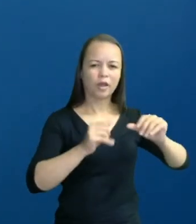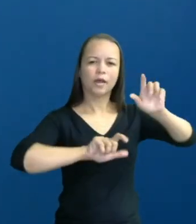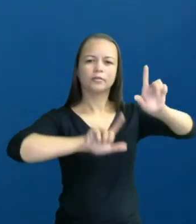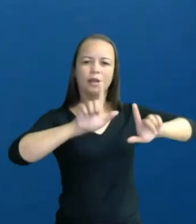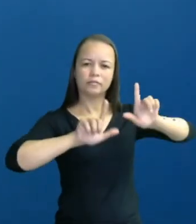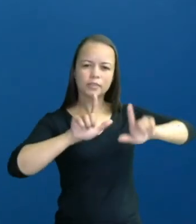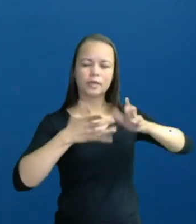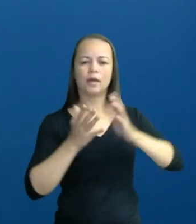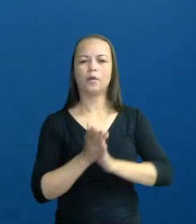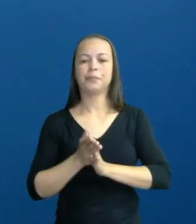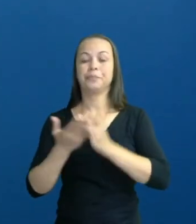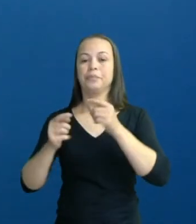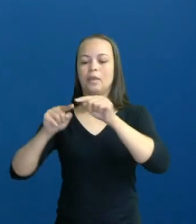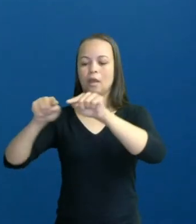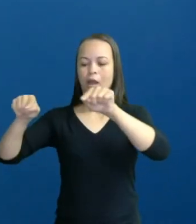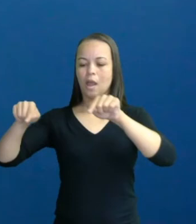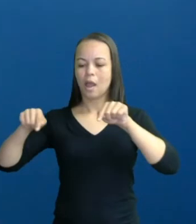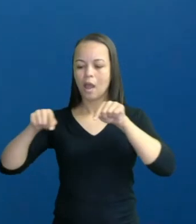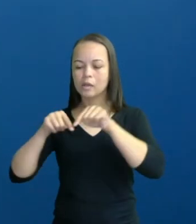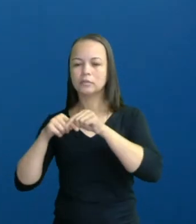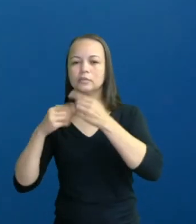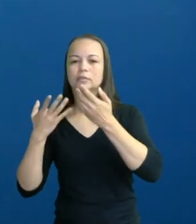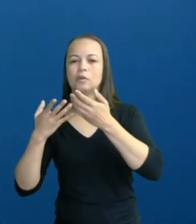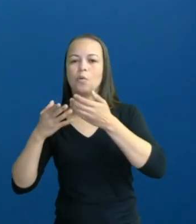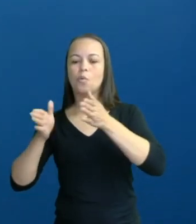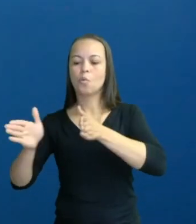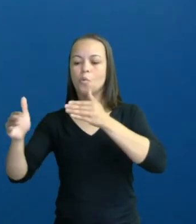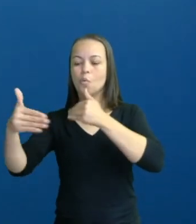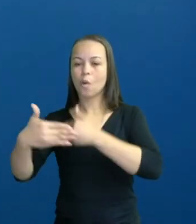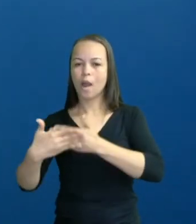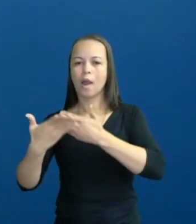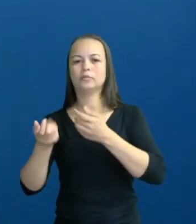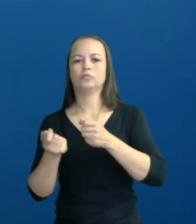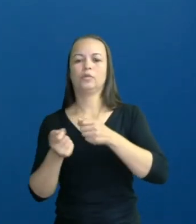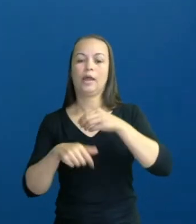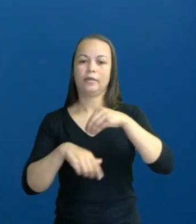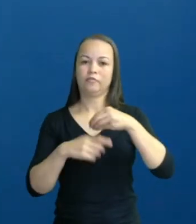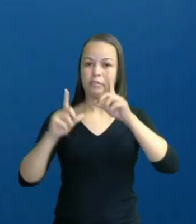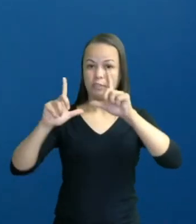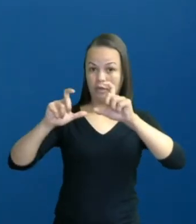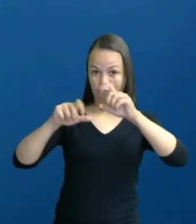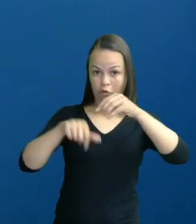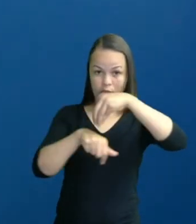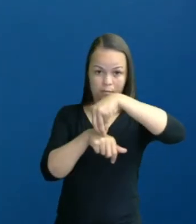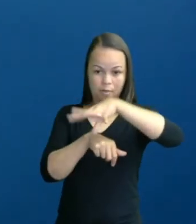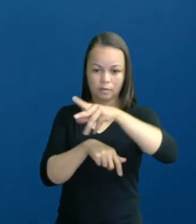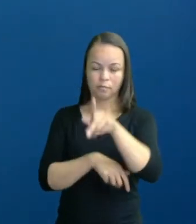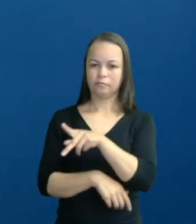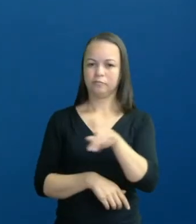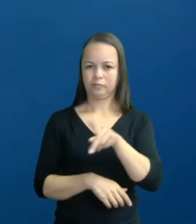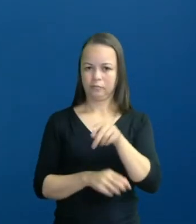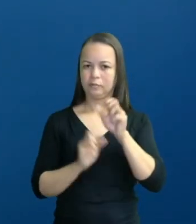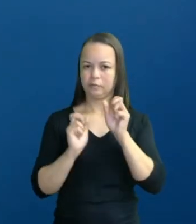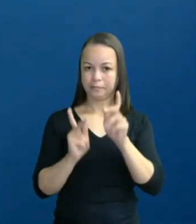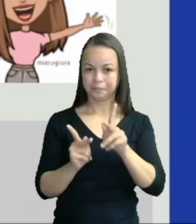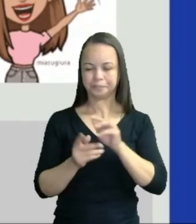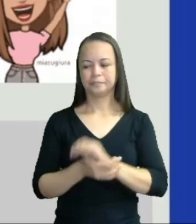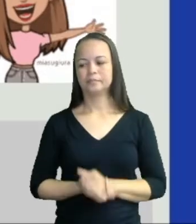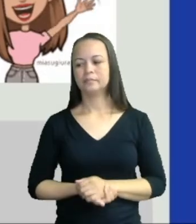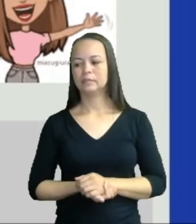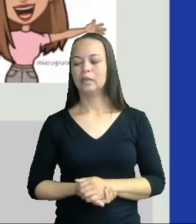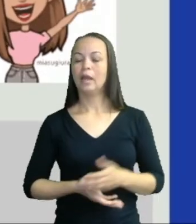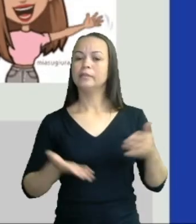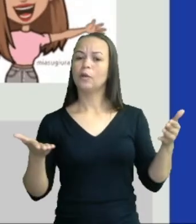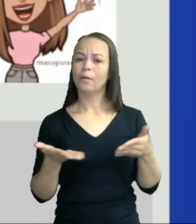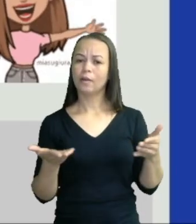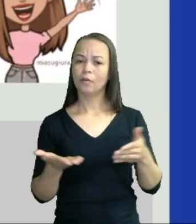eletrônicos de acordo com cada espaço. Então, você vai lá, faz aquela maquete, né, de desenho, uma planta